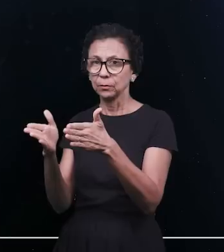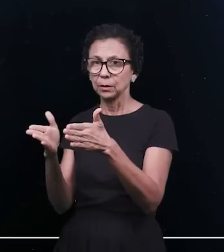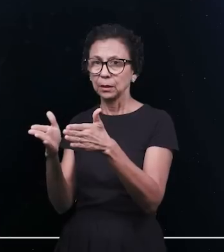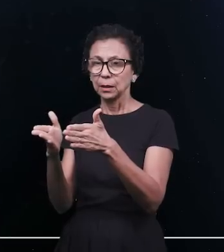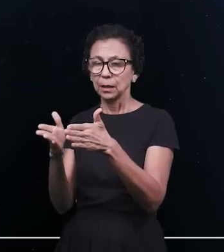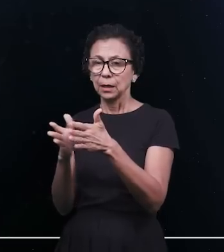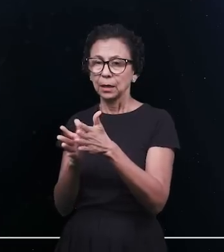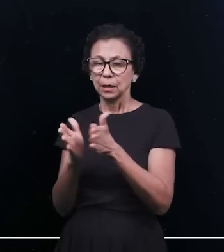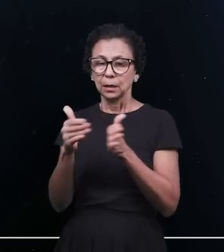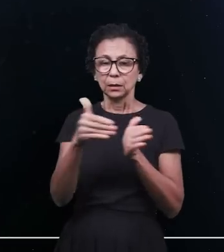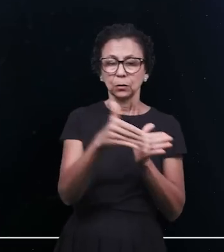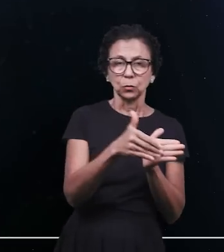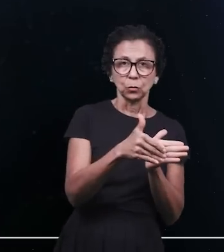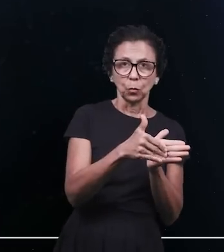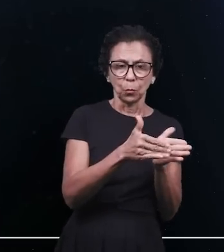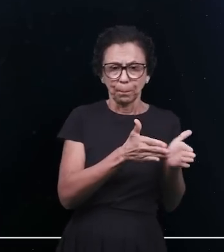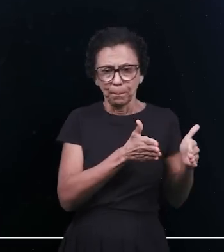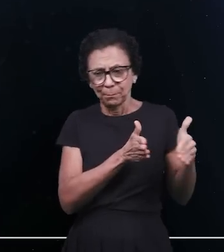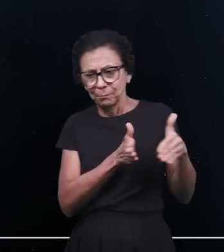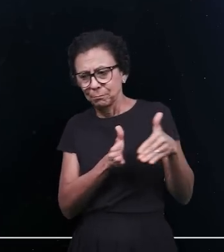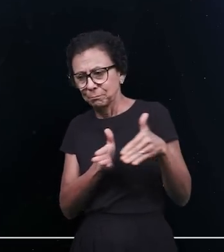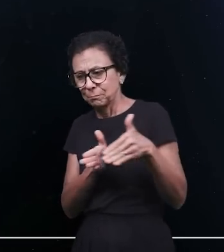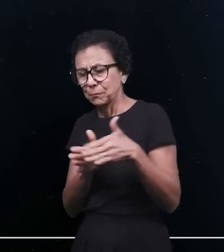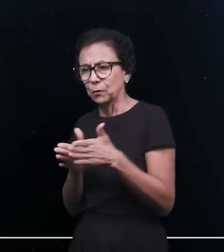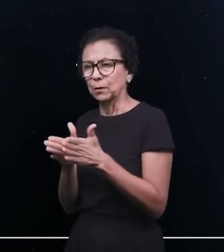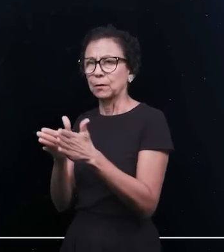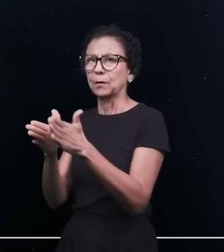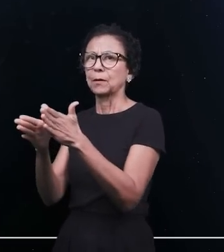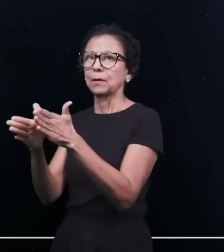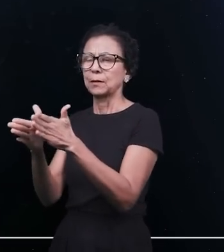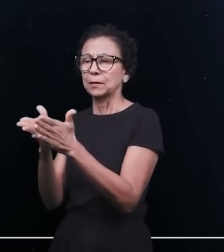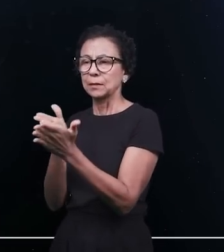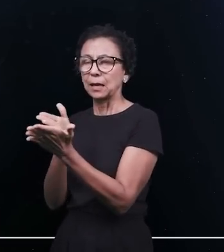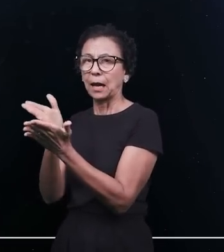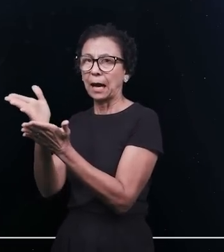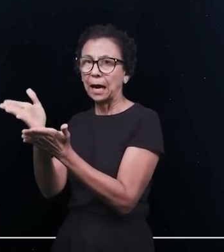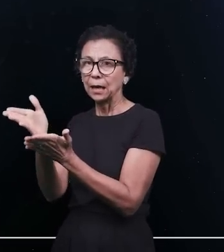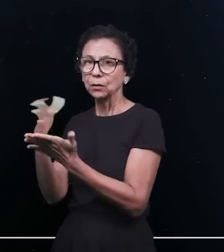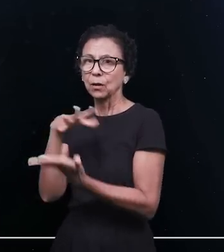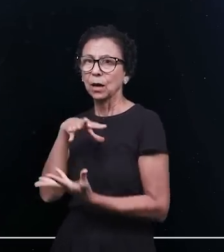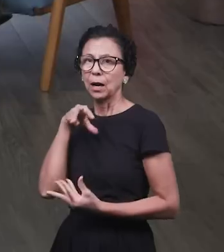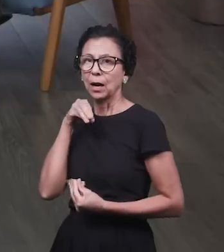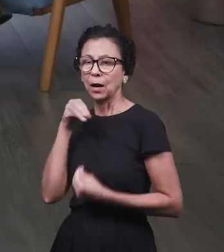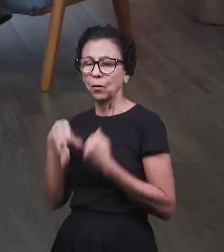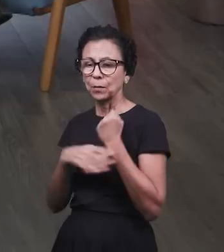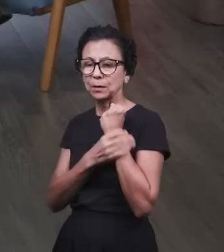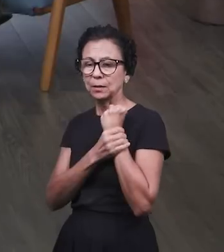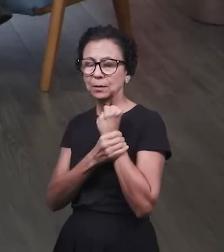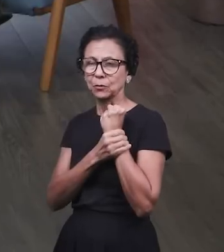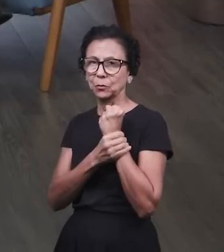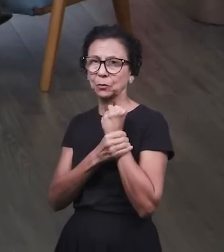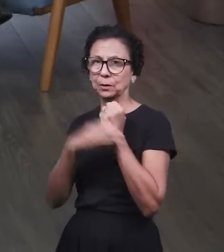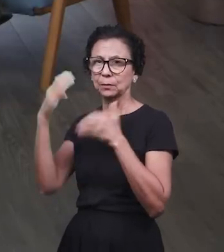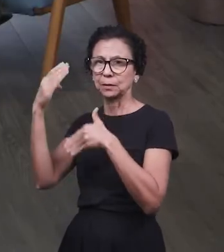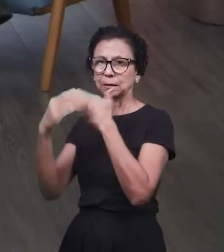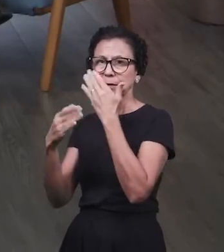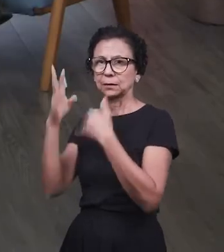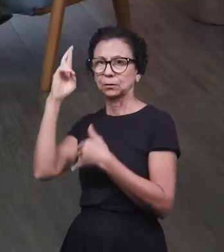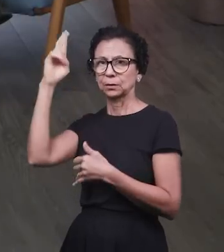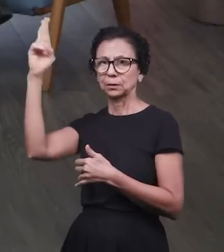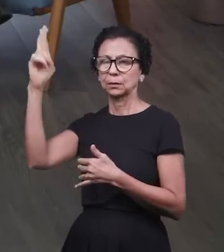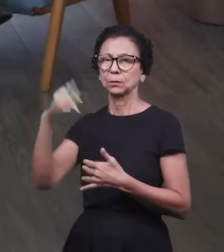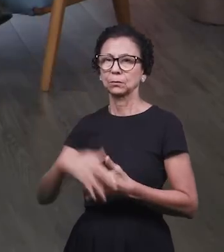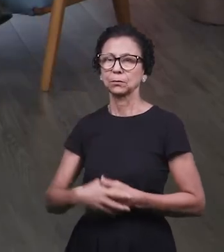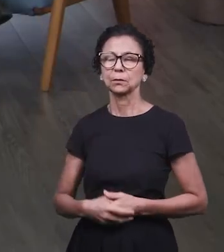Desviar-se do mal. O que guarda o seu caminho preserva sua alma. Uma palavra, aliás, uma palavra do livro de Provérbios